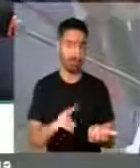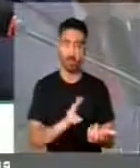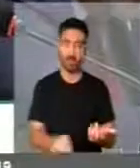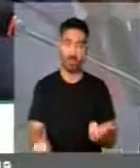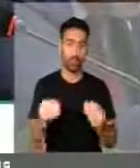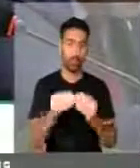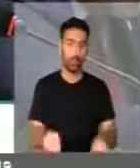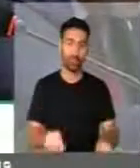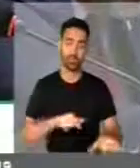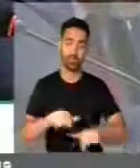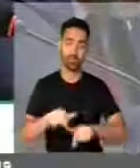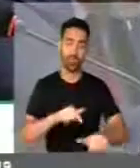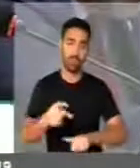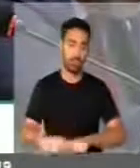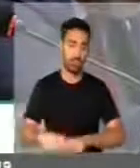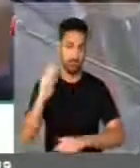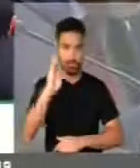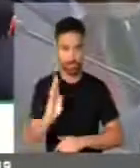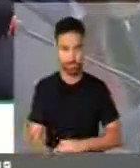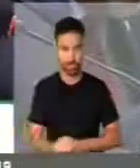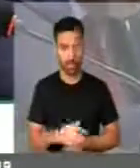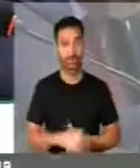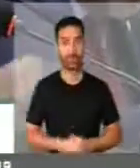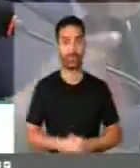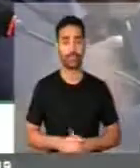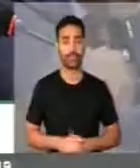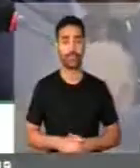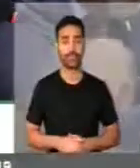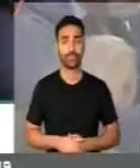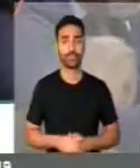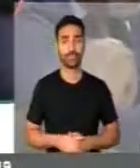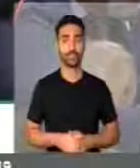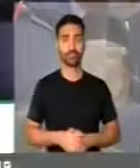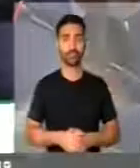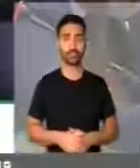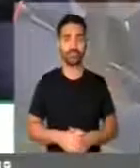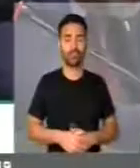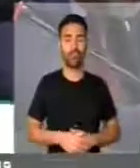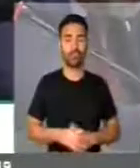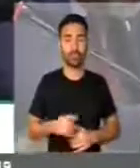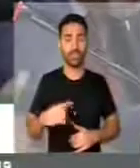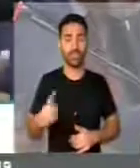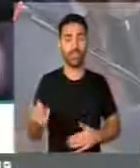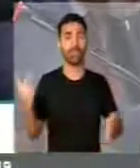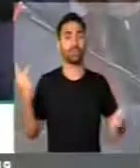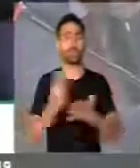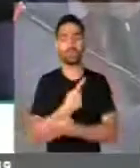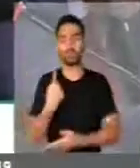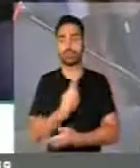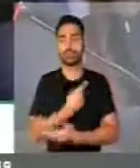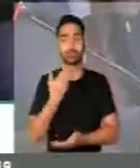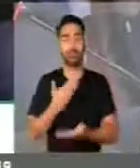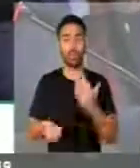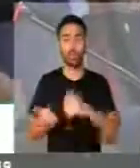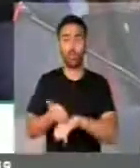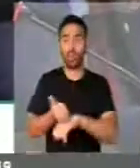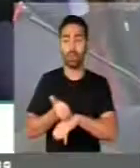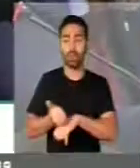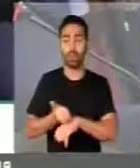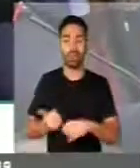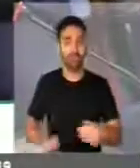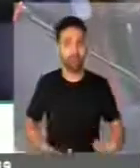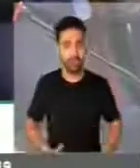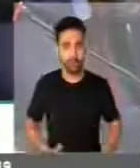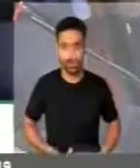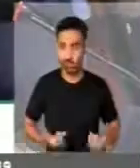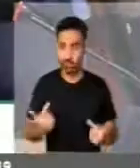o trabalho neste país, que faz com que nós não tenhamos qualidades na prestação de